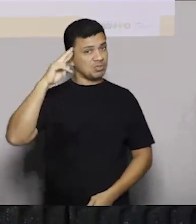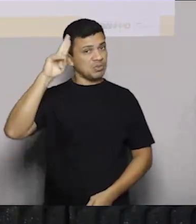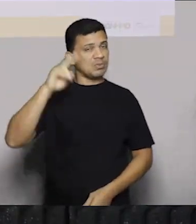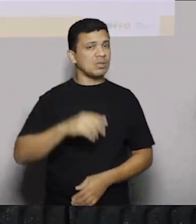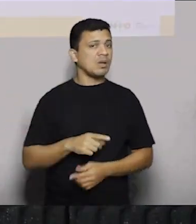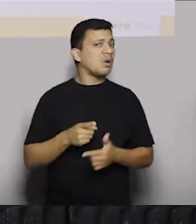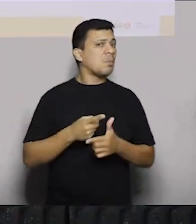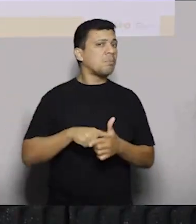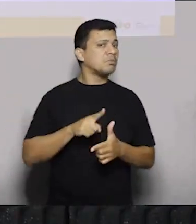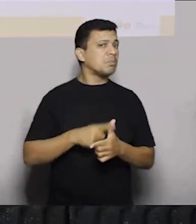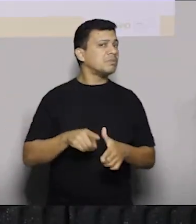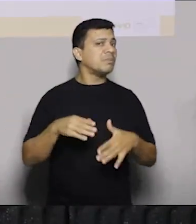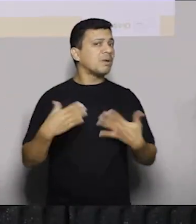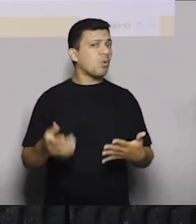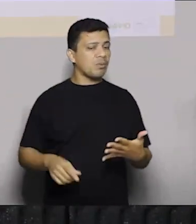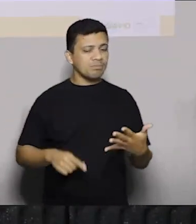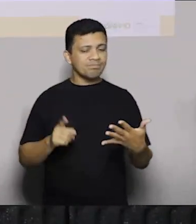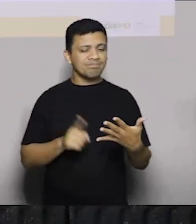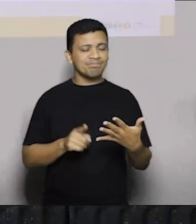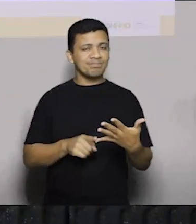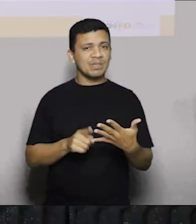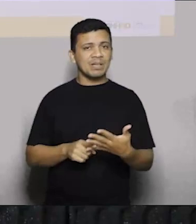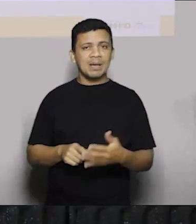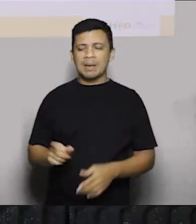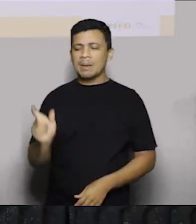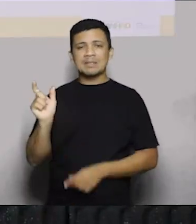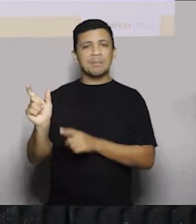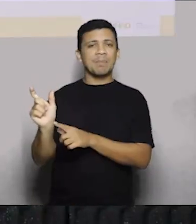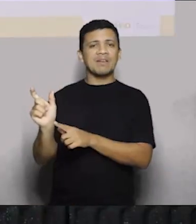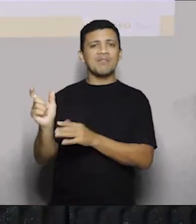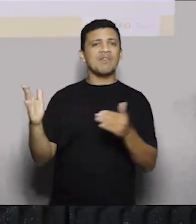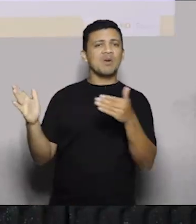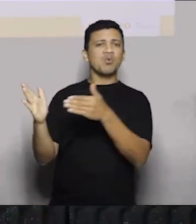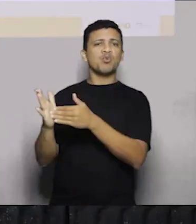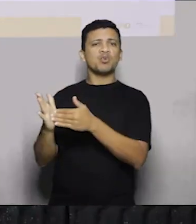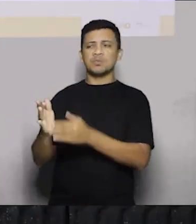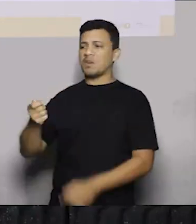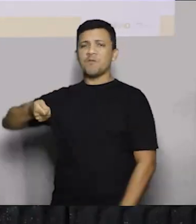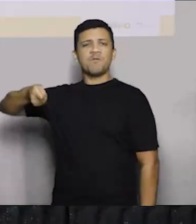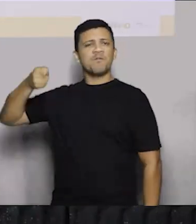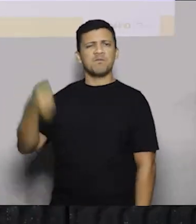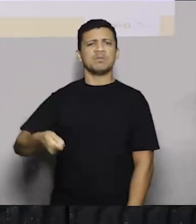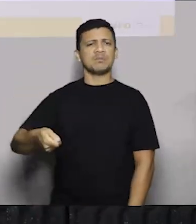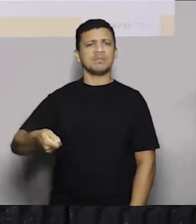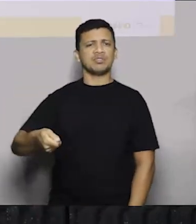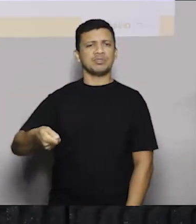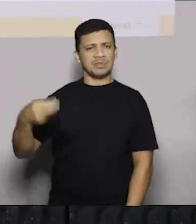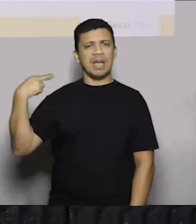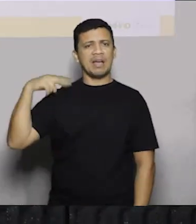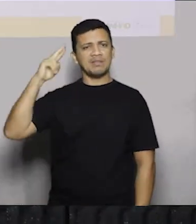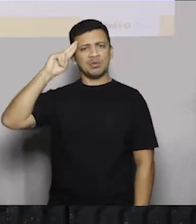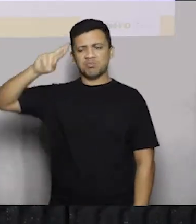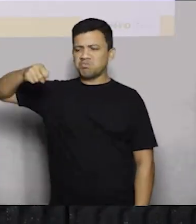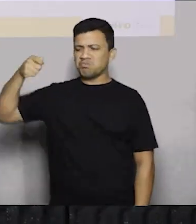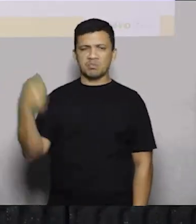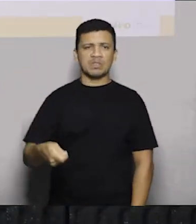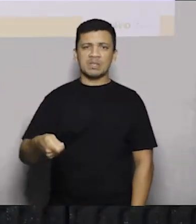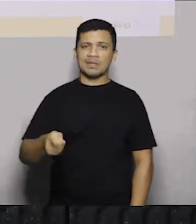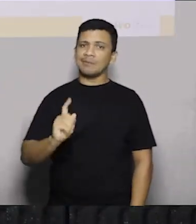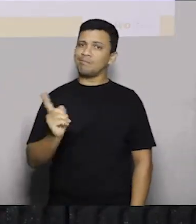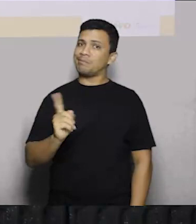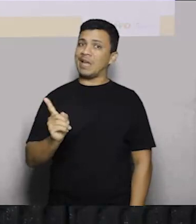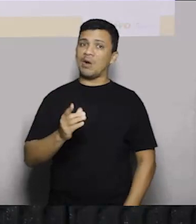letra E? É a última palavra. Fundamentalistas. Porque esses rituais não são fundamentalistas. Eram